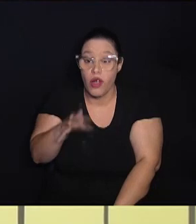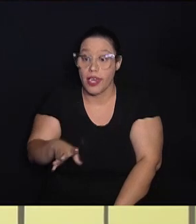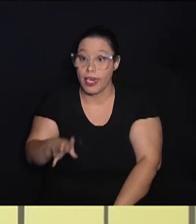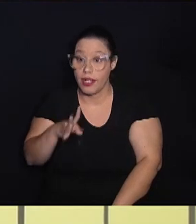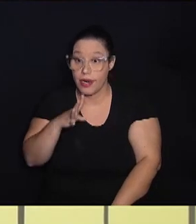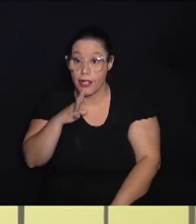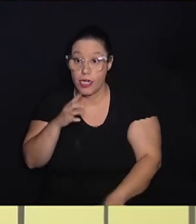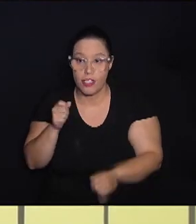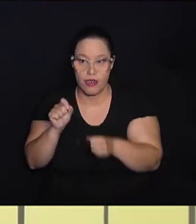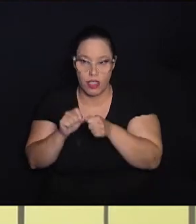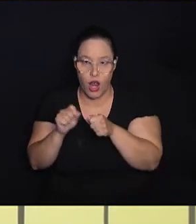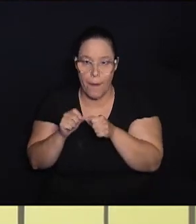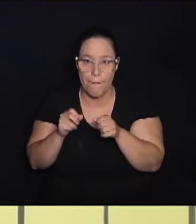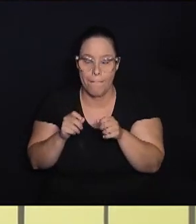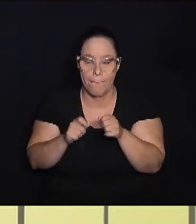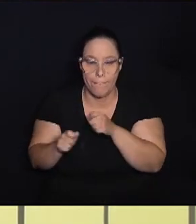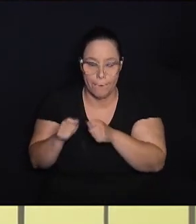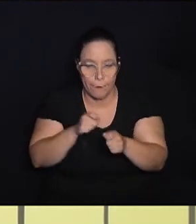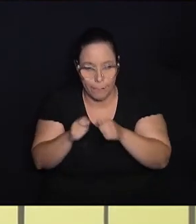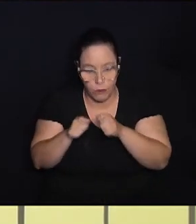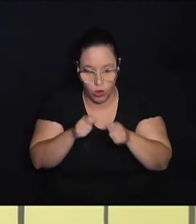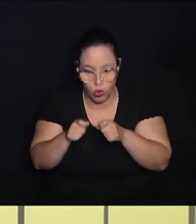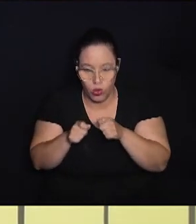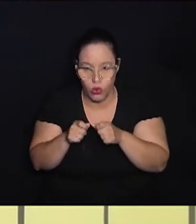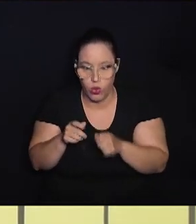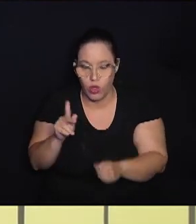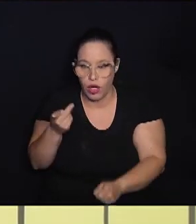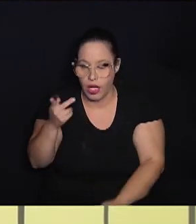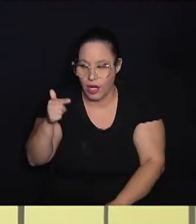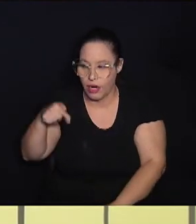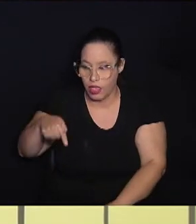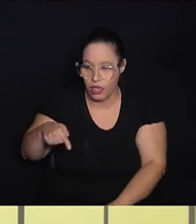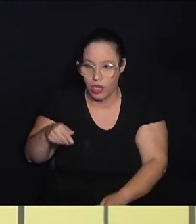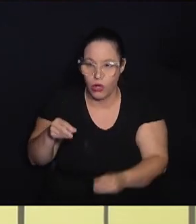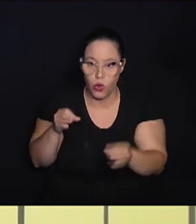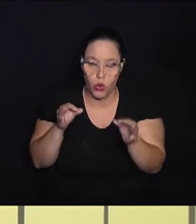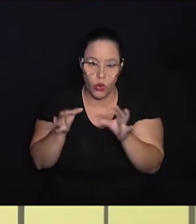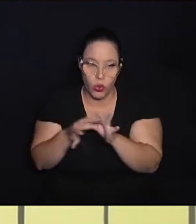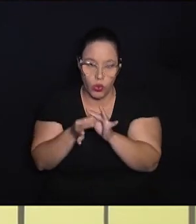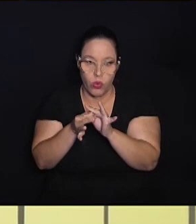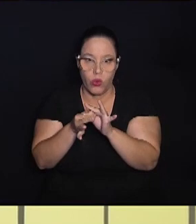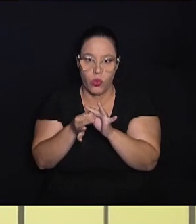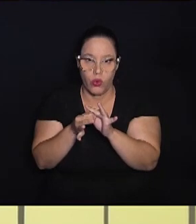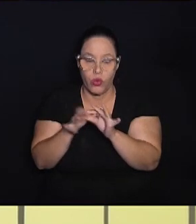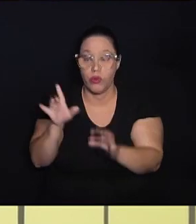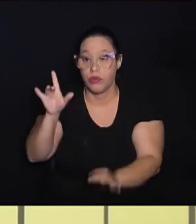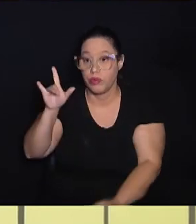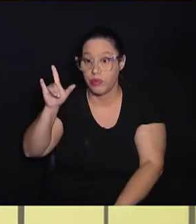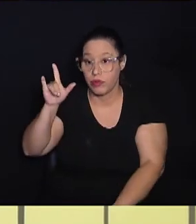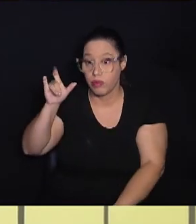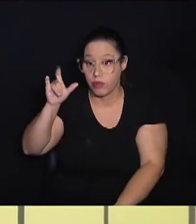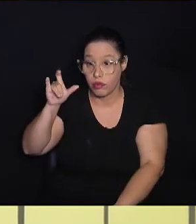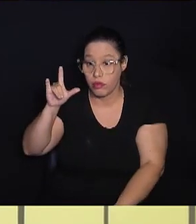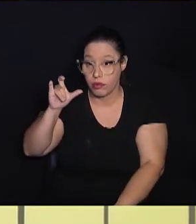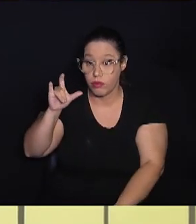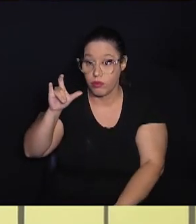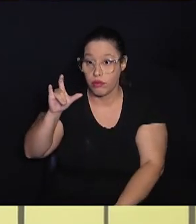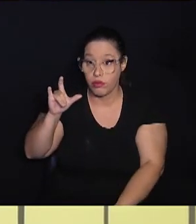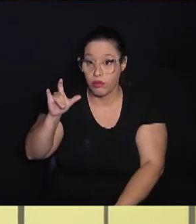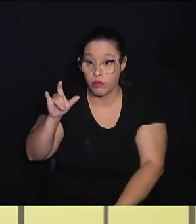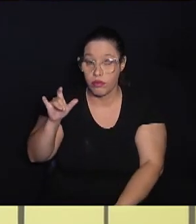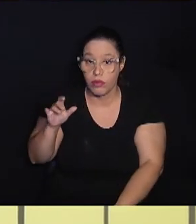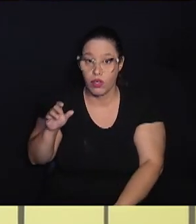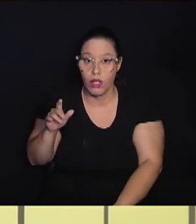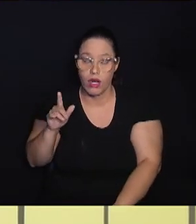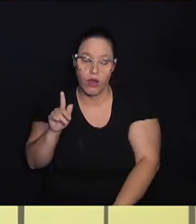quadrinhos tem uma iniciativa muito legal que chama chama HQ univos que você pode encontrar no no no Instagram é um coletivo de quadrinistas justamente para